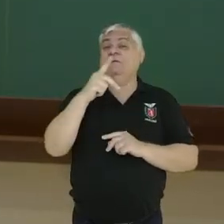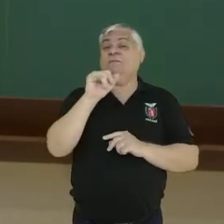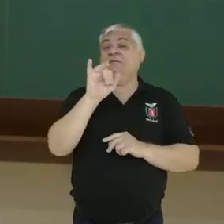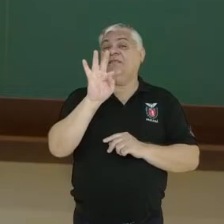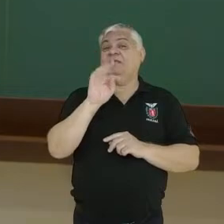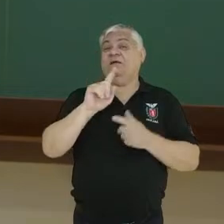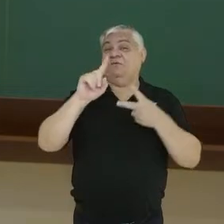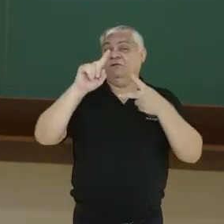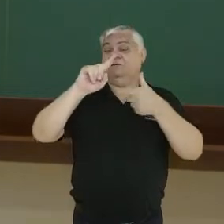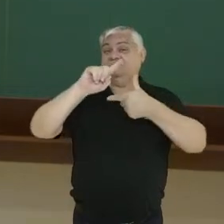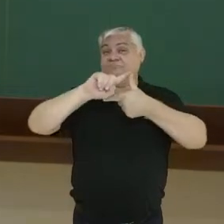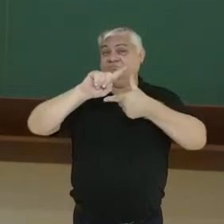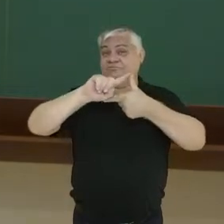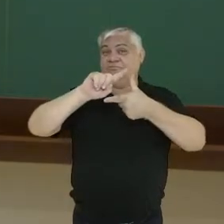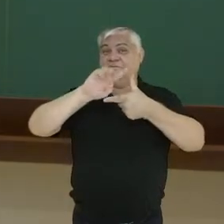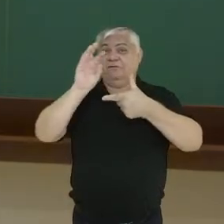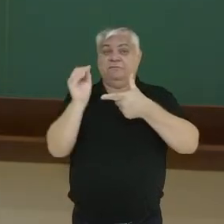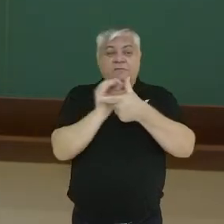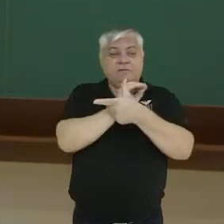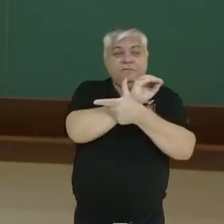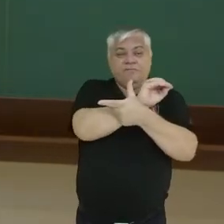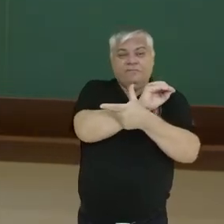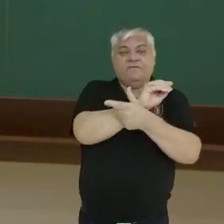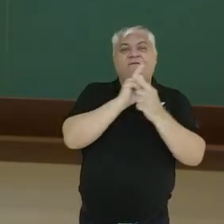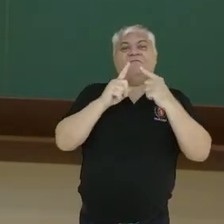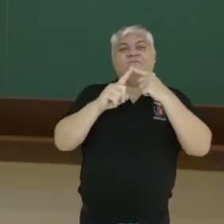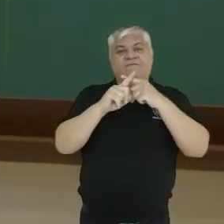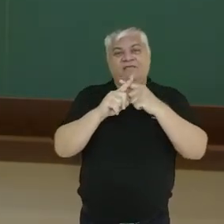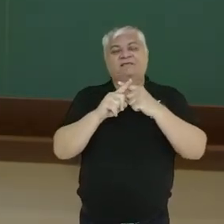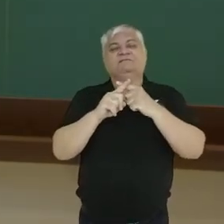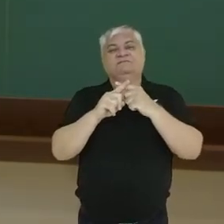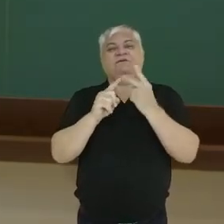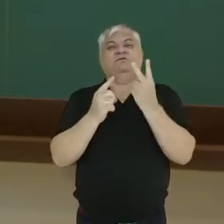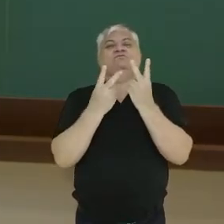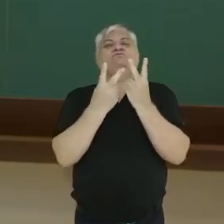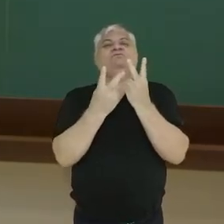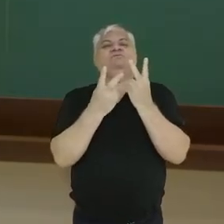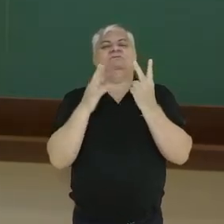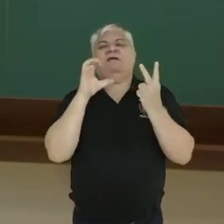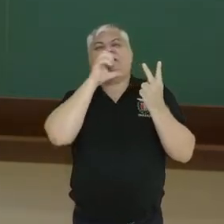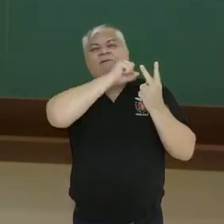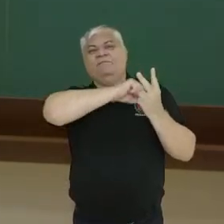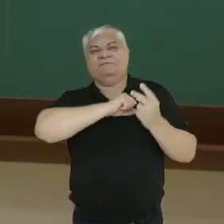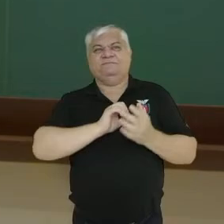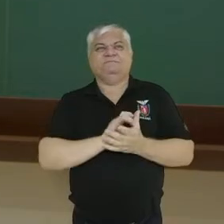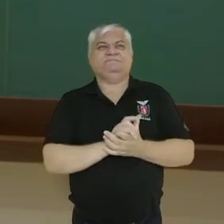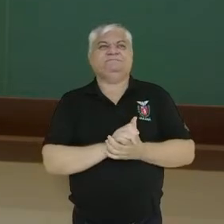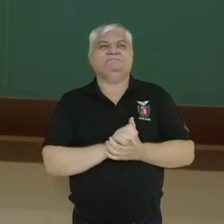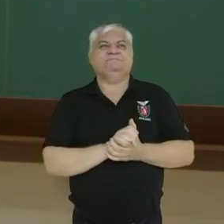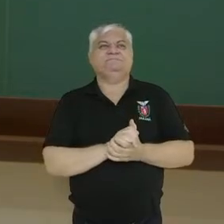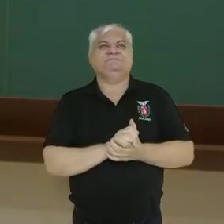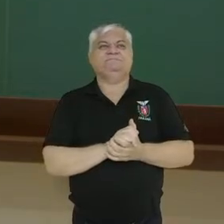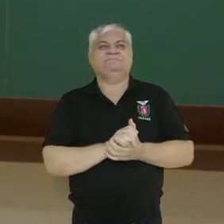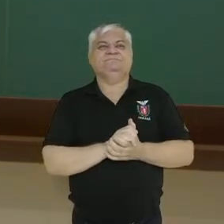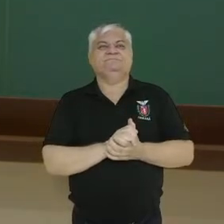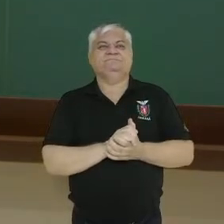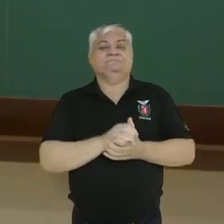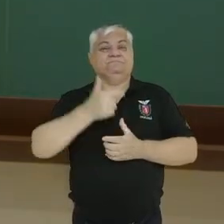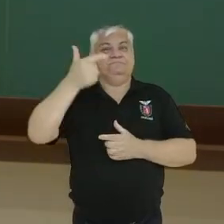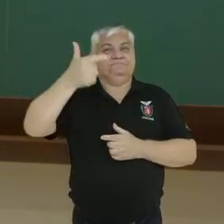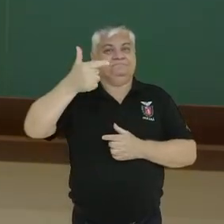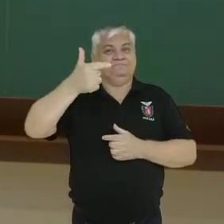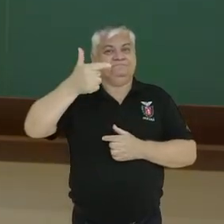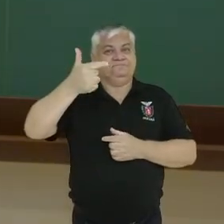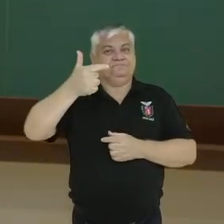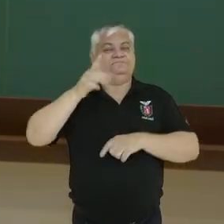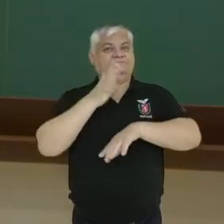direto, é só colocar a medida do lado vezes a raiz de 2. Fica bem mais rápido daí, tá bom? Então, olha lá, tem um